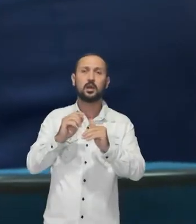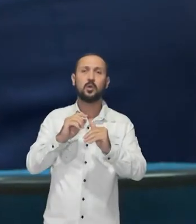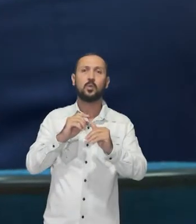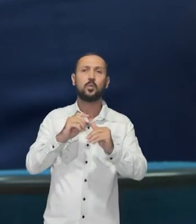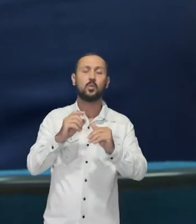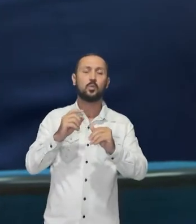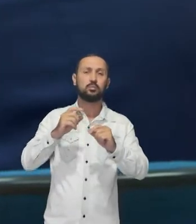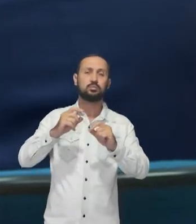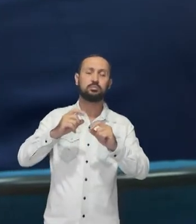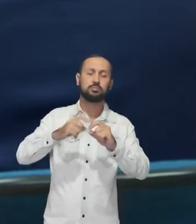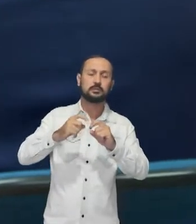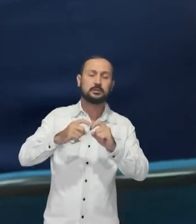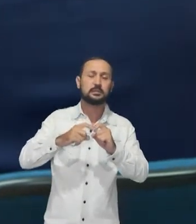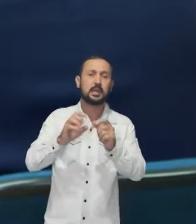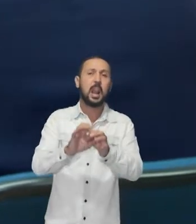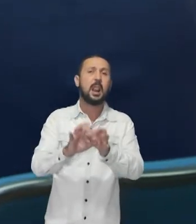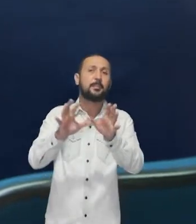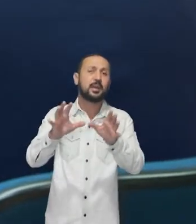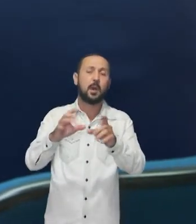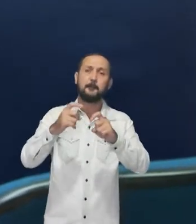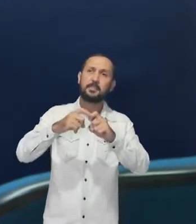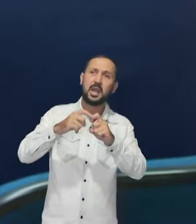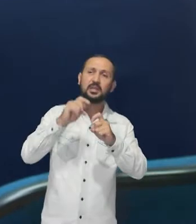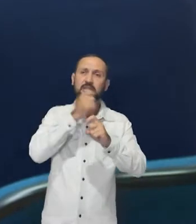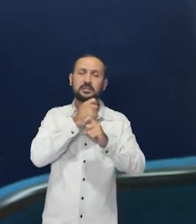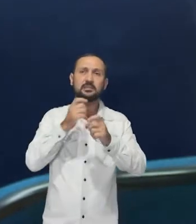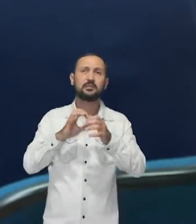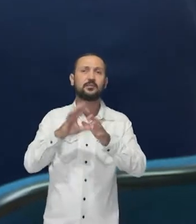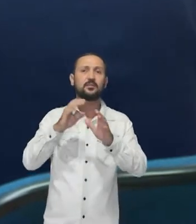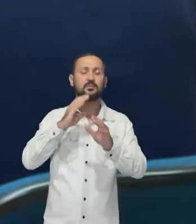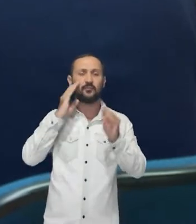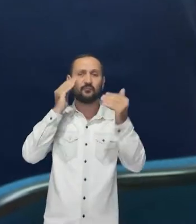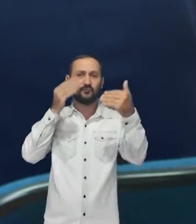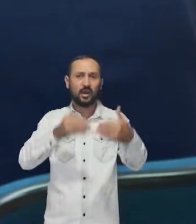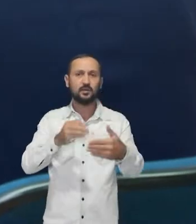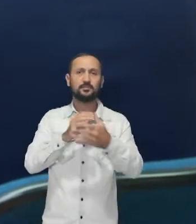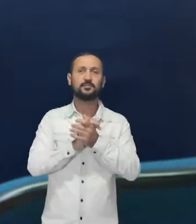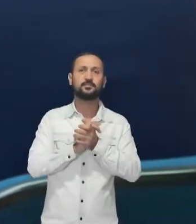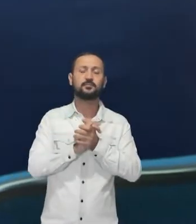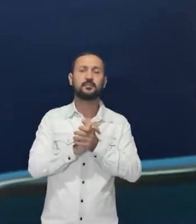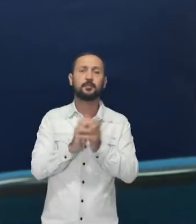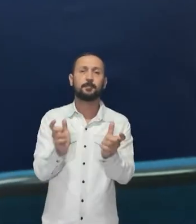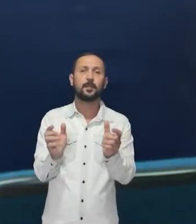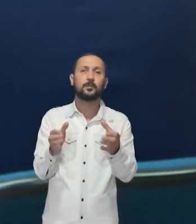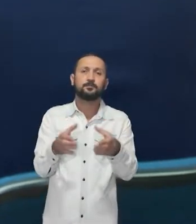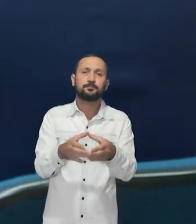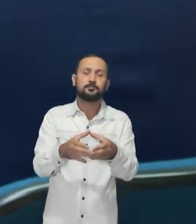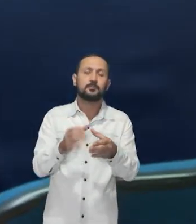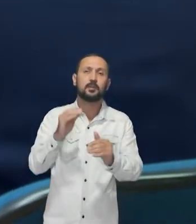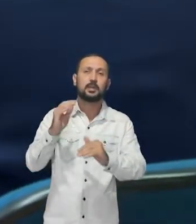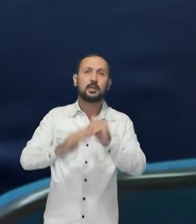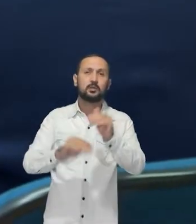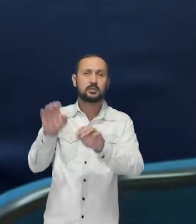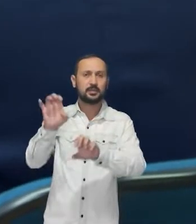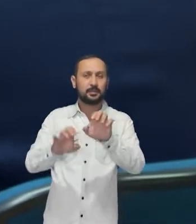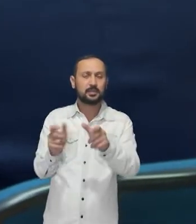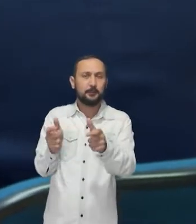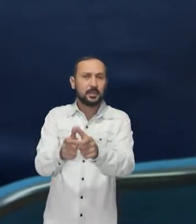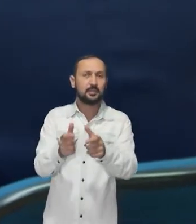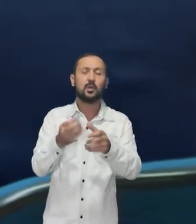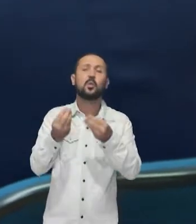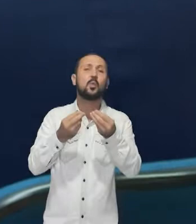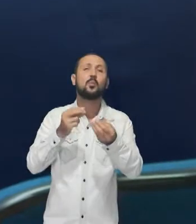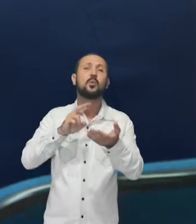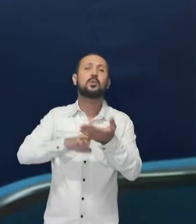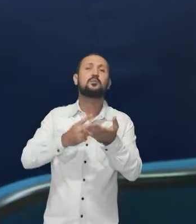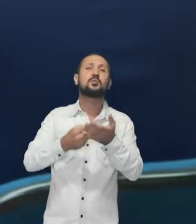justamente são os profissionais liberais, né, André, que vão ser os mais afetados, além dos pequenos e microempresários, né? A gente pode traduzir isso